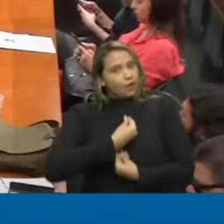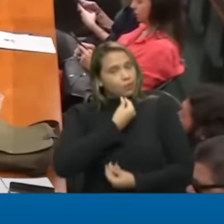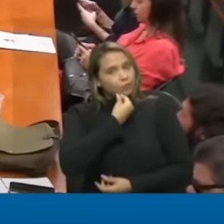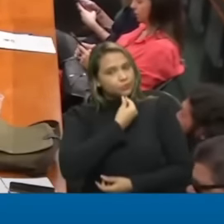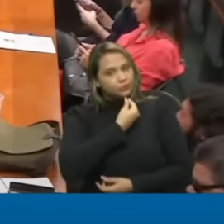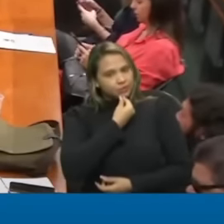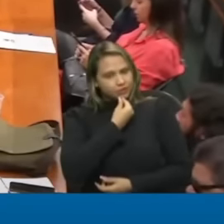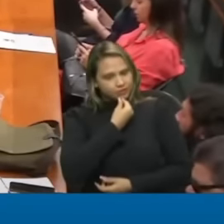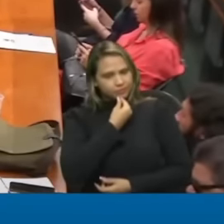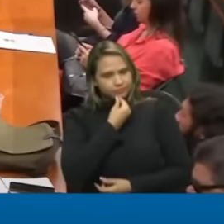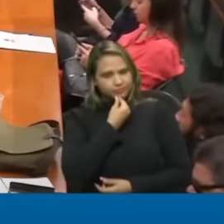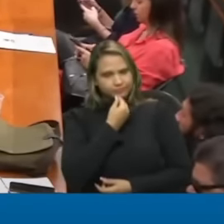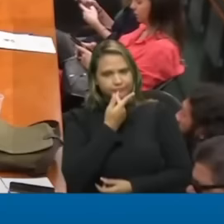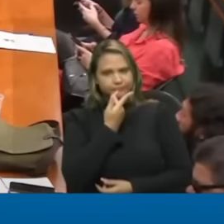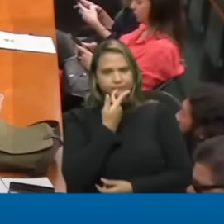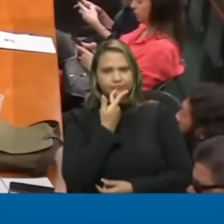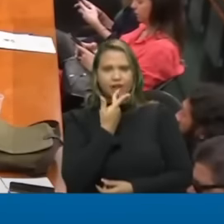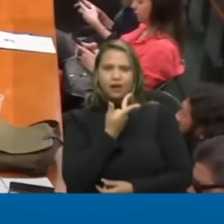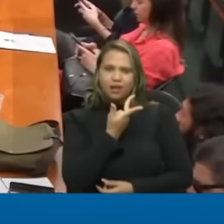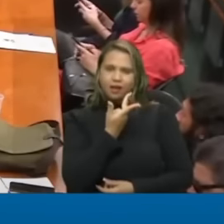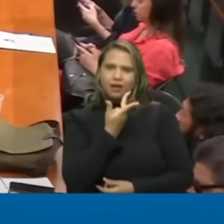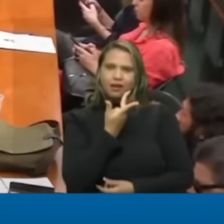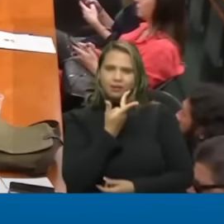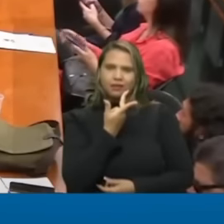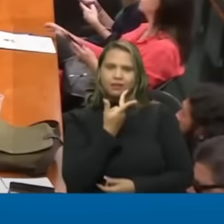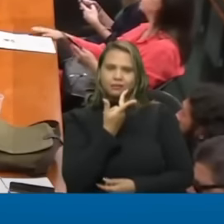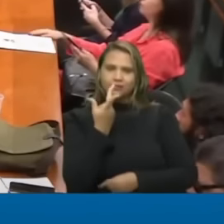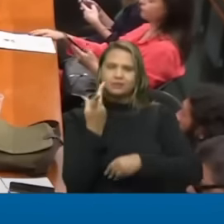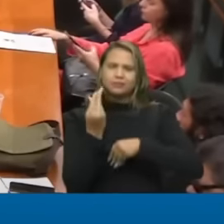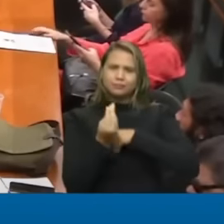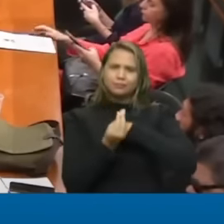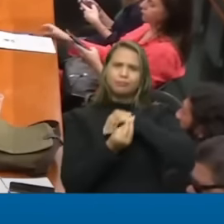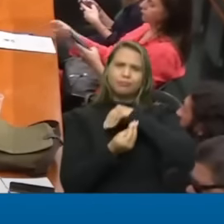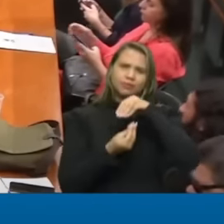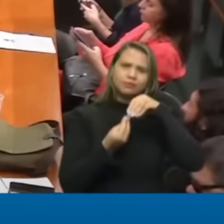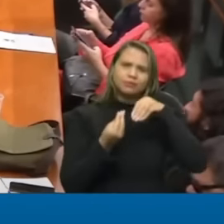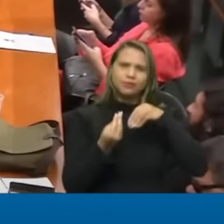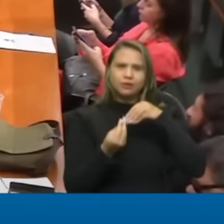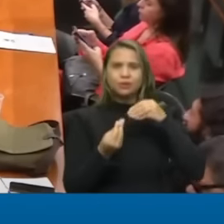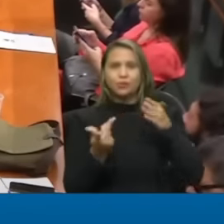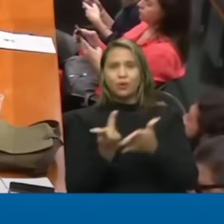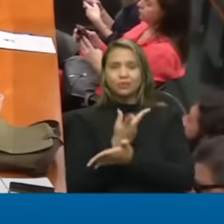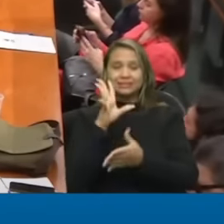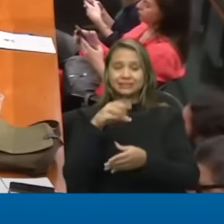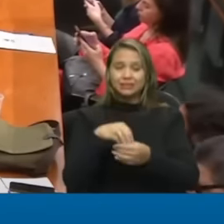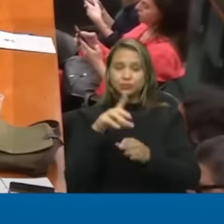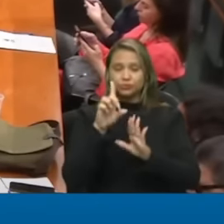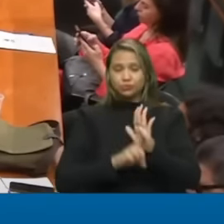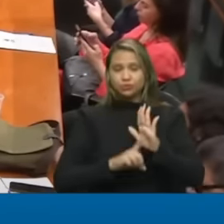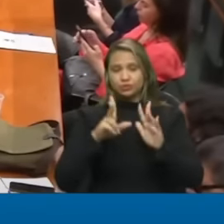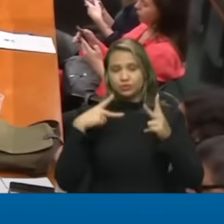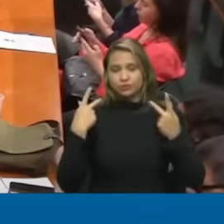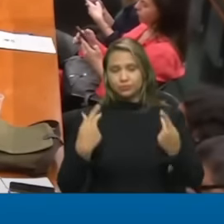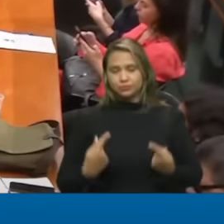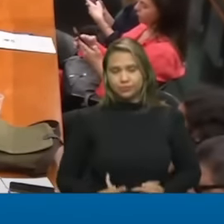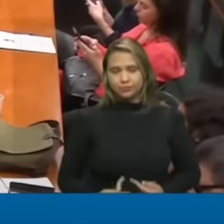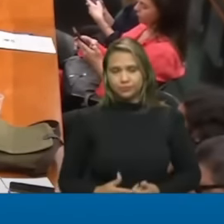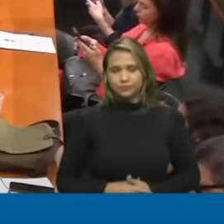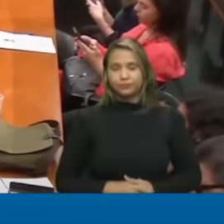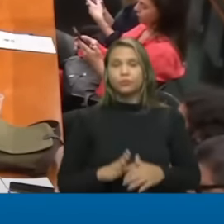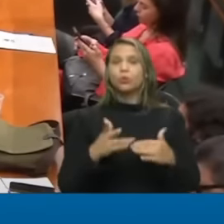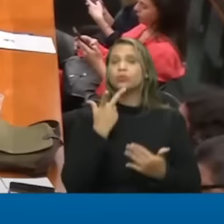falar dessa mistificação que se faz em torno das políticas de direitos humanos. Nós estamos falando de quem, quando estamos falando de, como falamos de